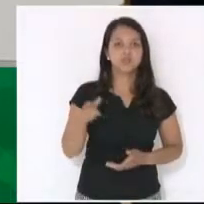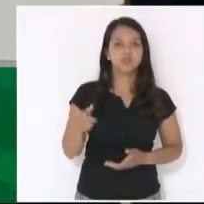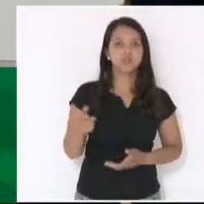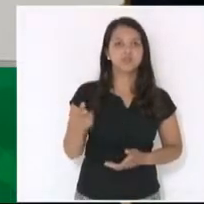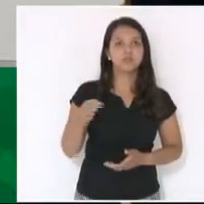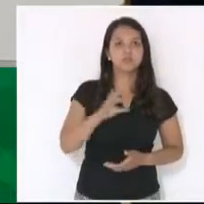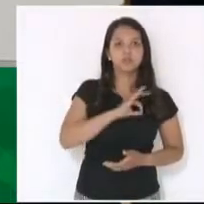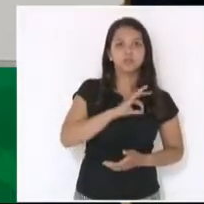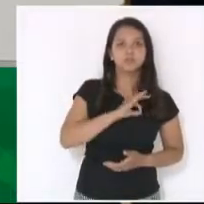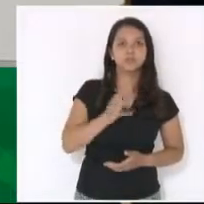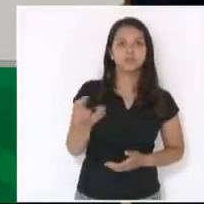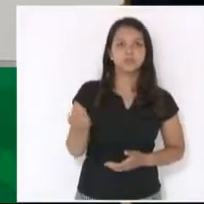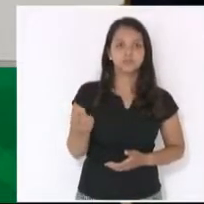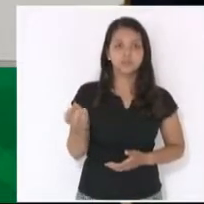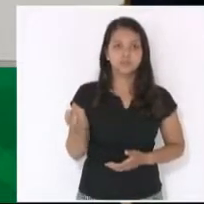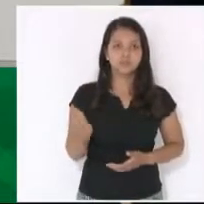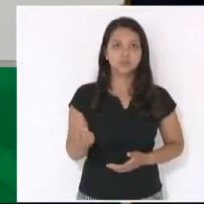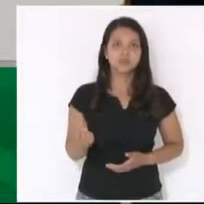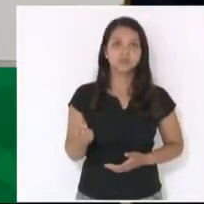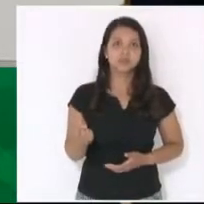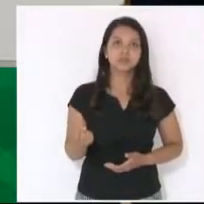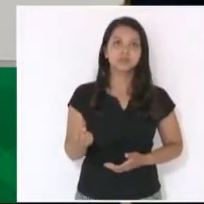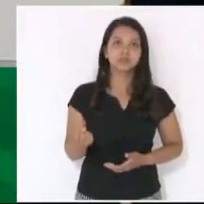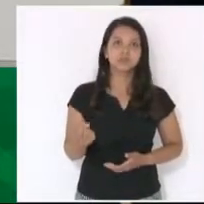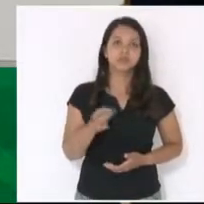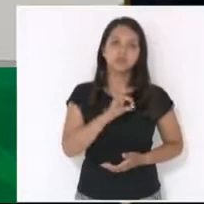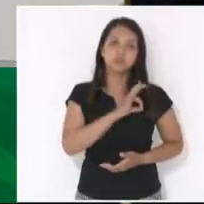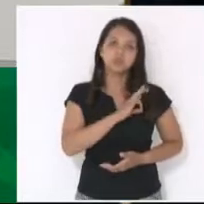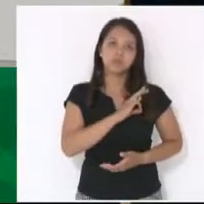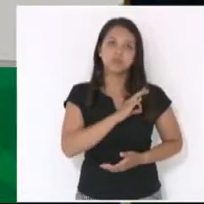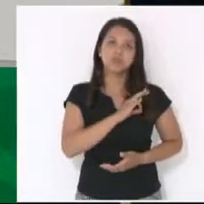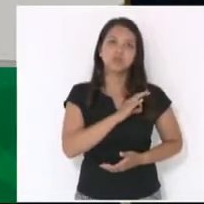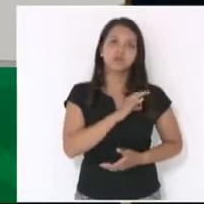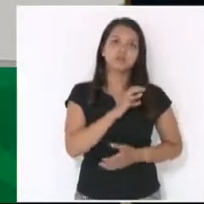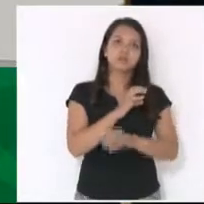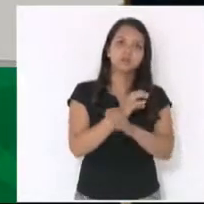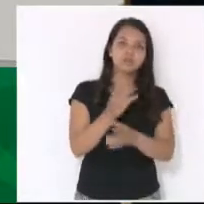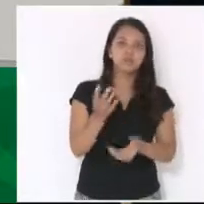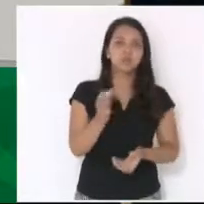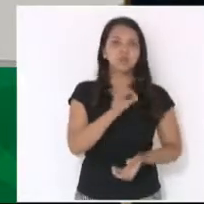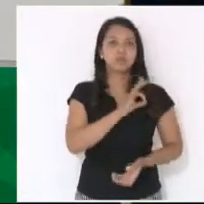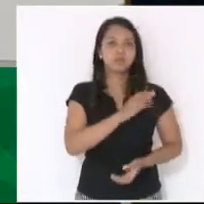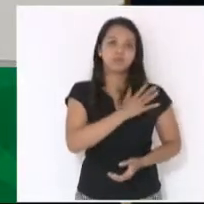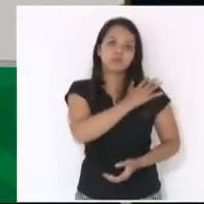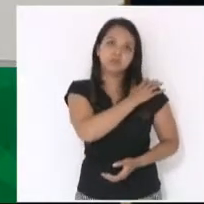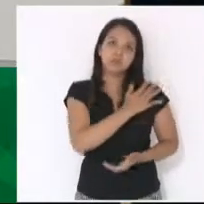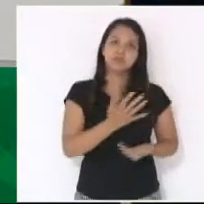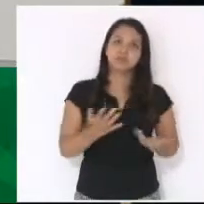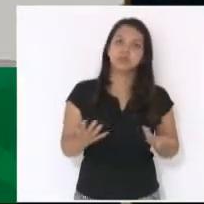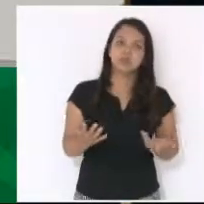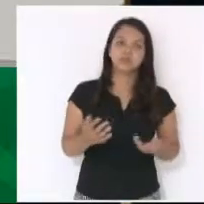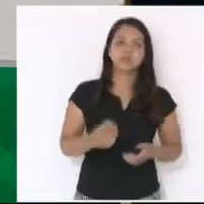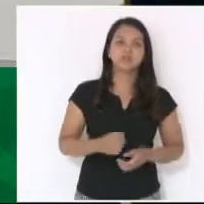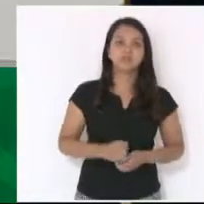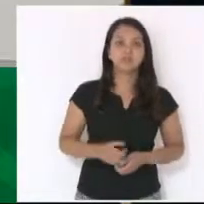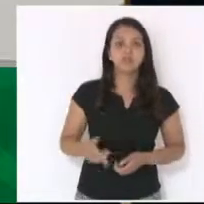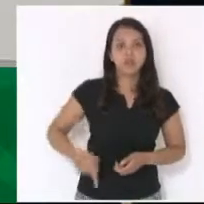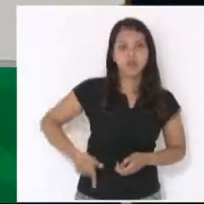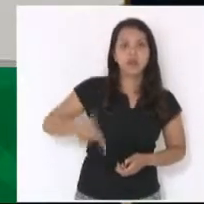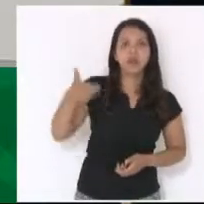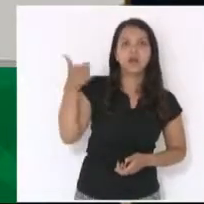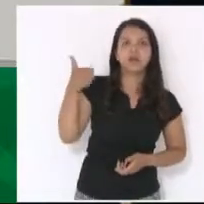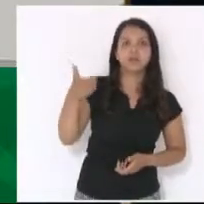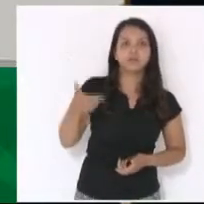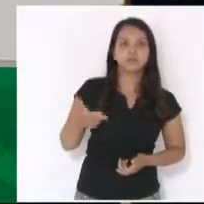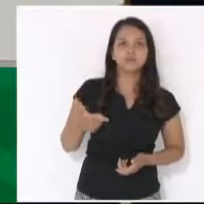aposentado seja ele policial civil o policial militar o acesso a arma